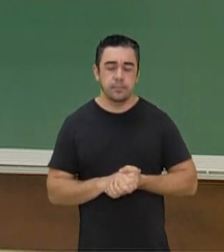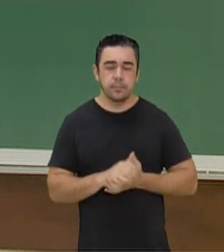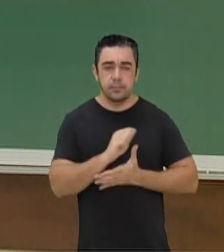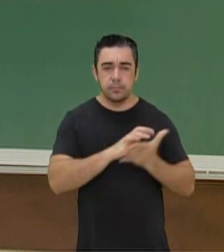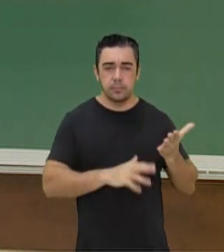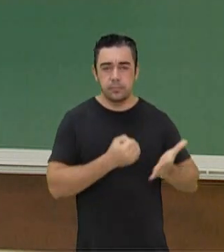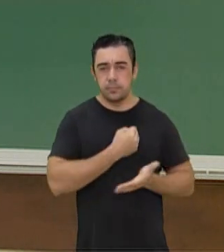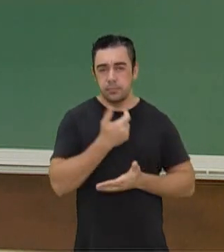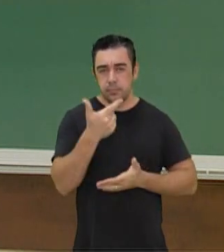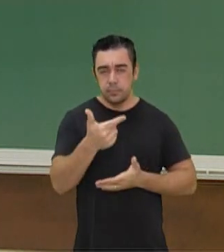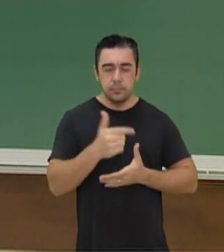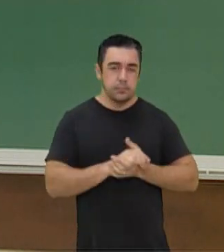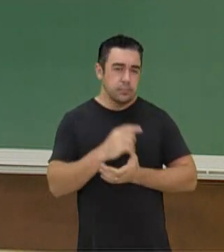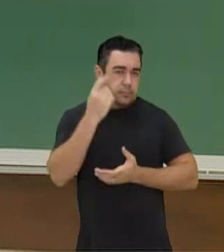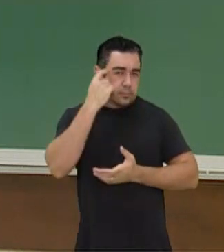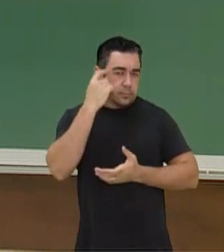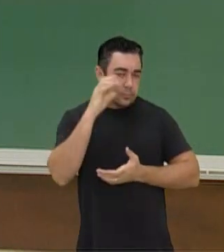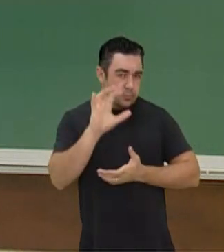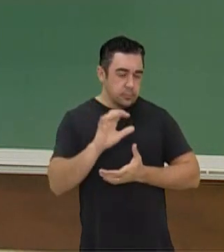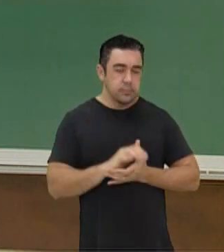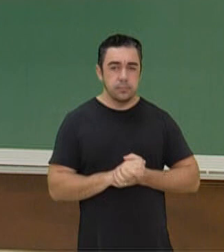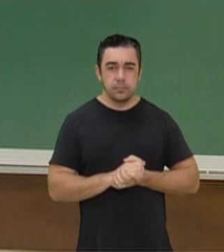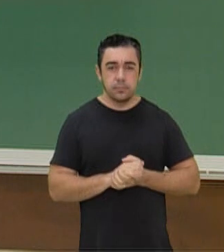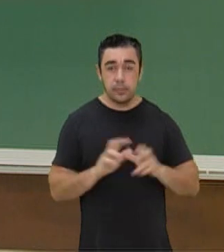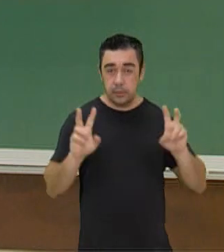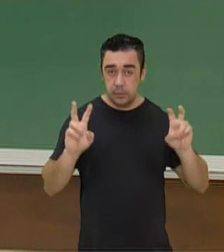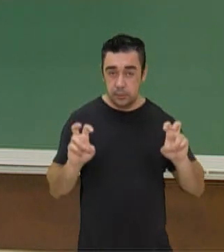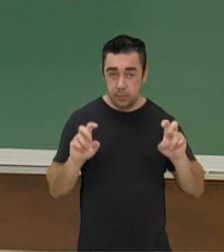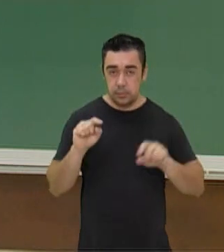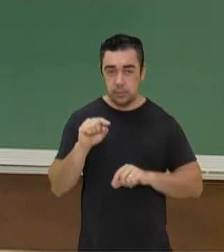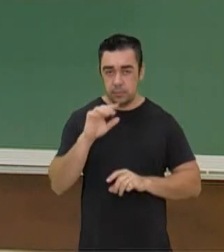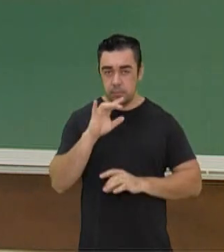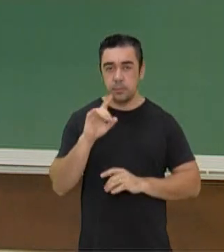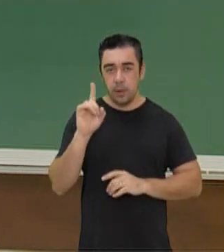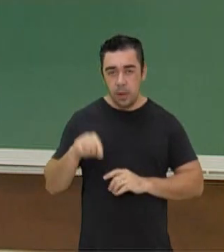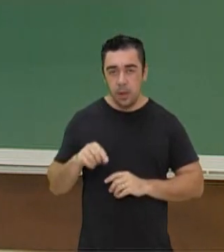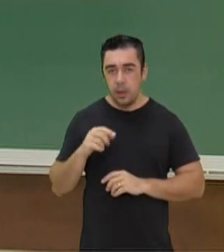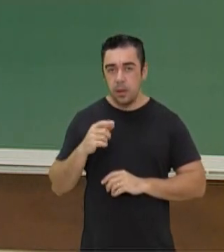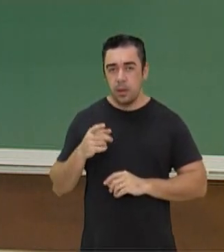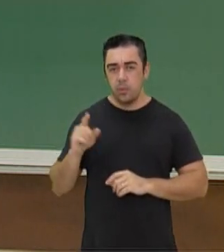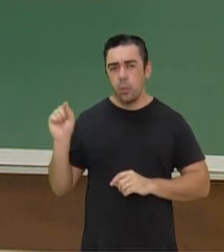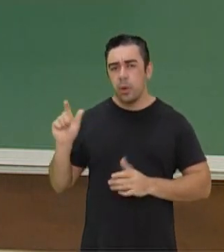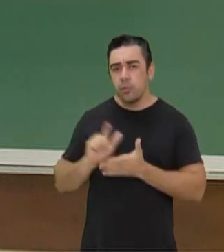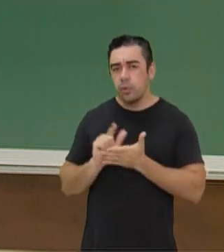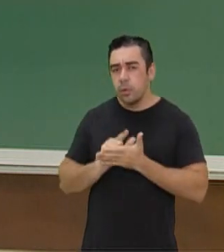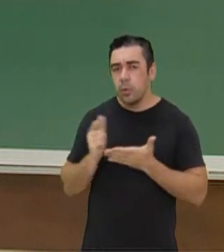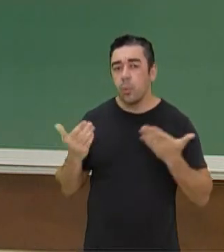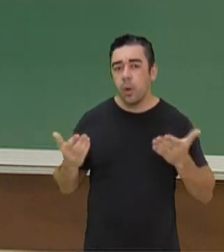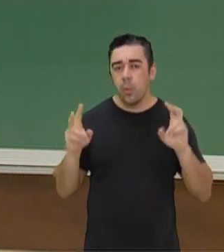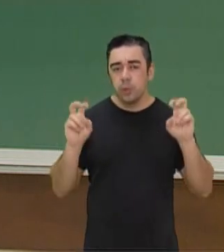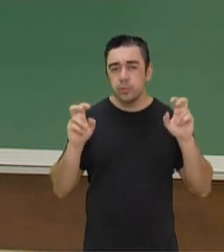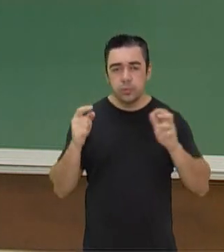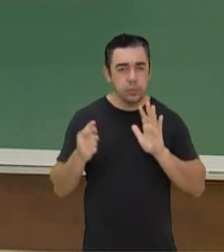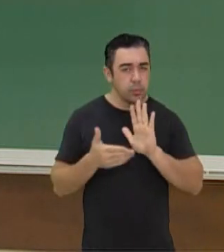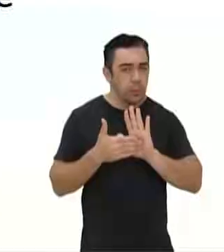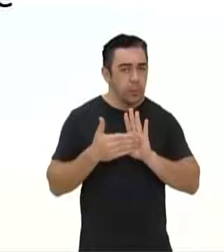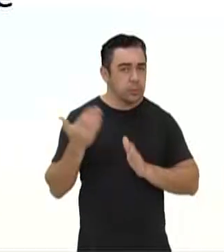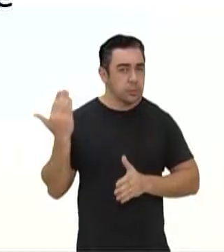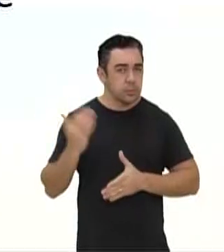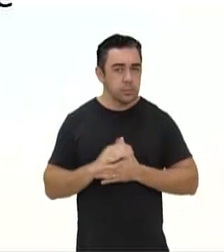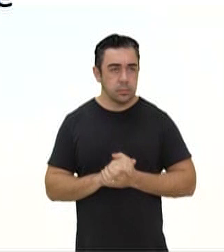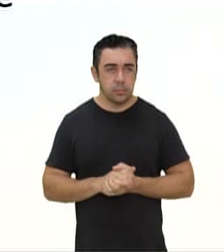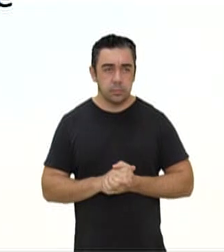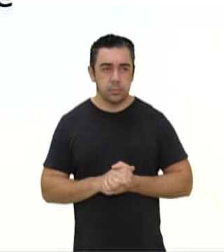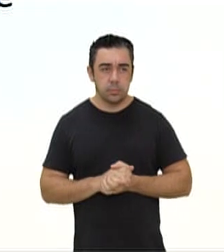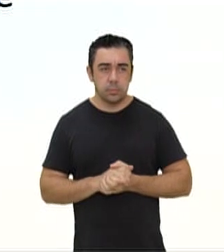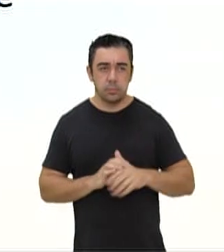Atividade 2, vamos lá pensar um pouquinho. O tema central da reportagem é: qual é o assunto ali proposto? Não